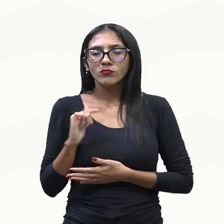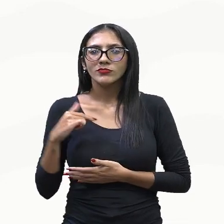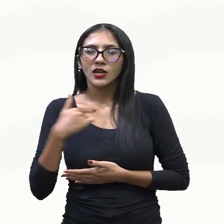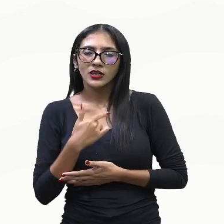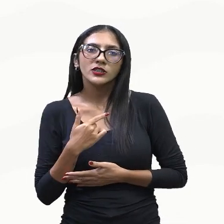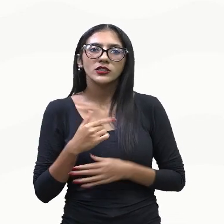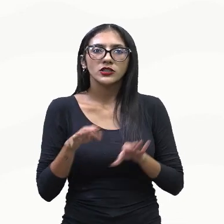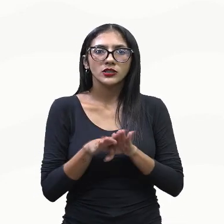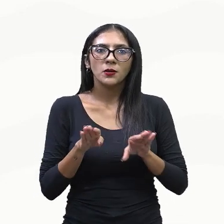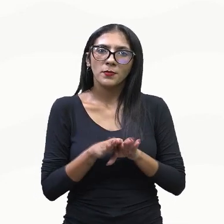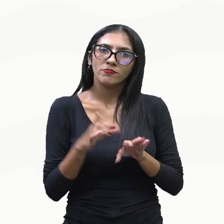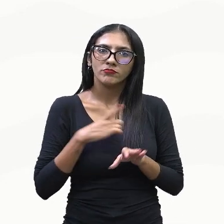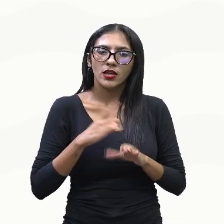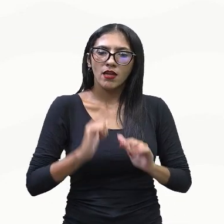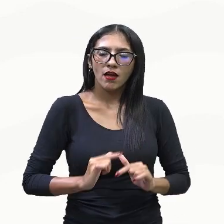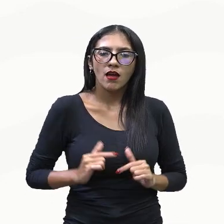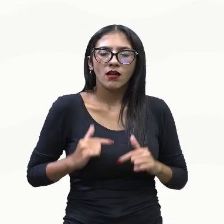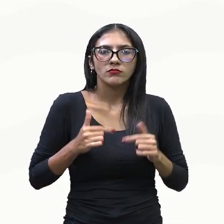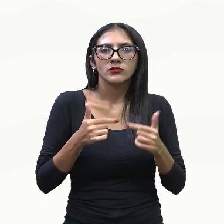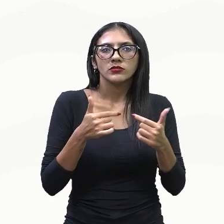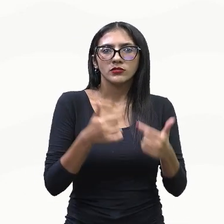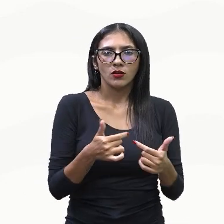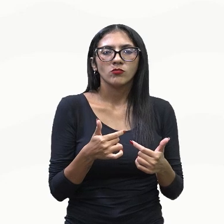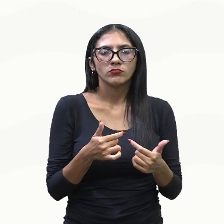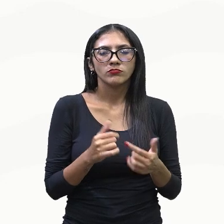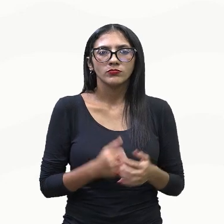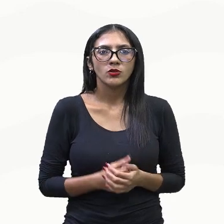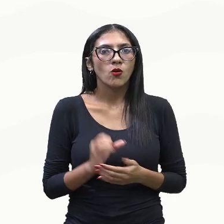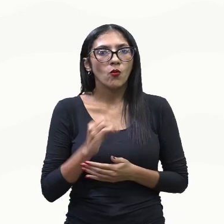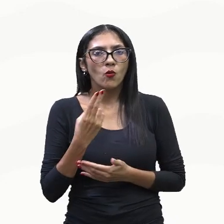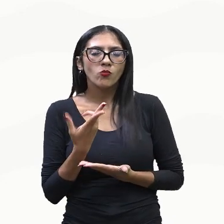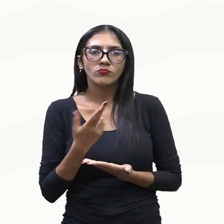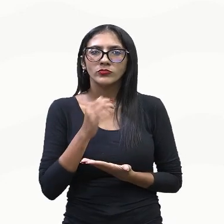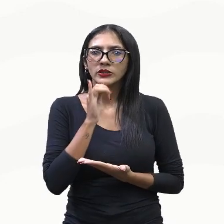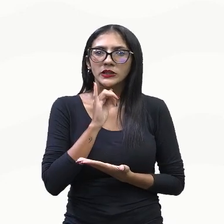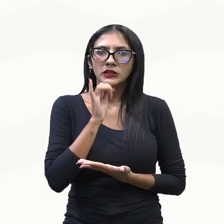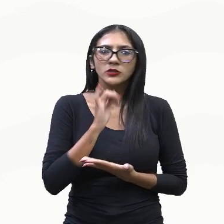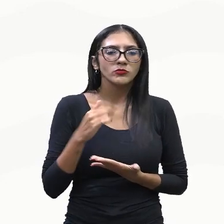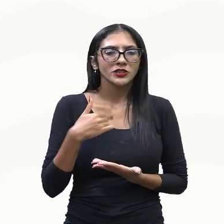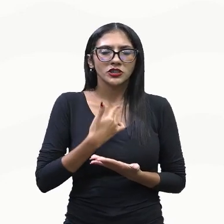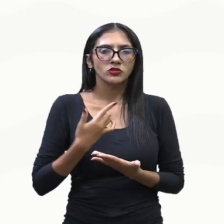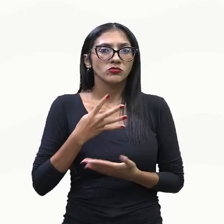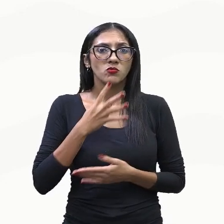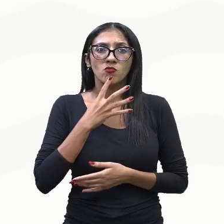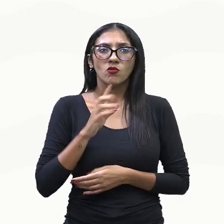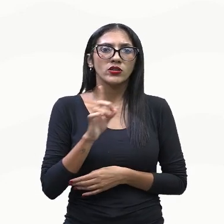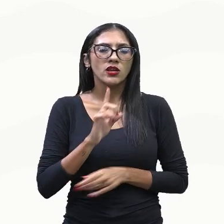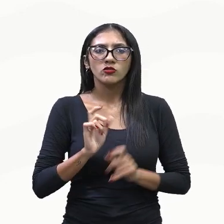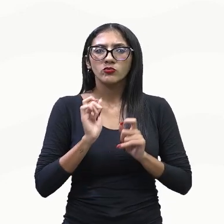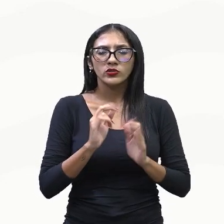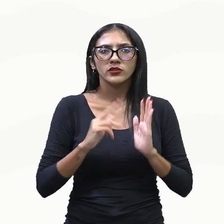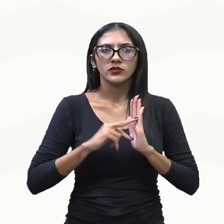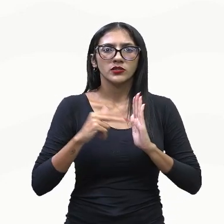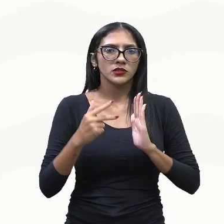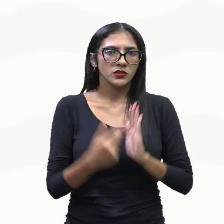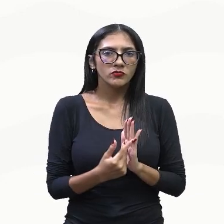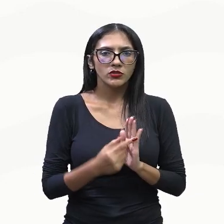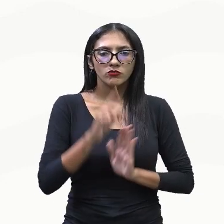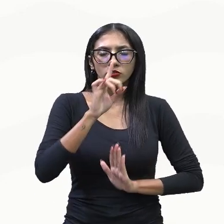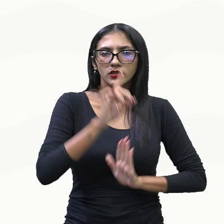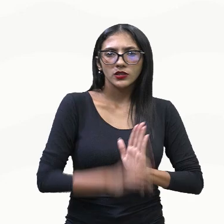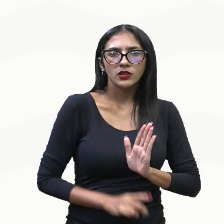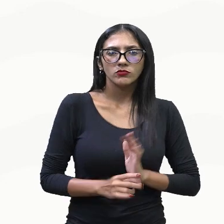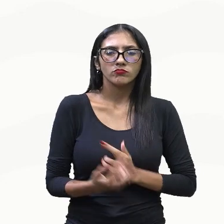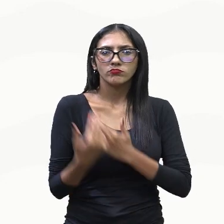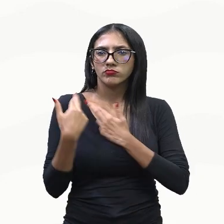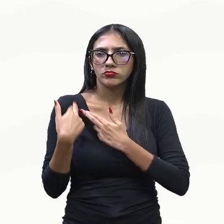nós mesmos é que não nos damos conta do que é direito ou dever, da questão da cidadania. Tem que